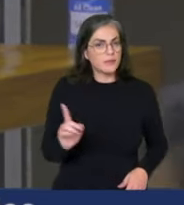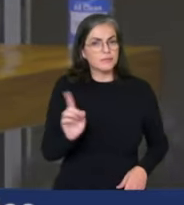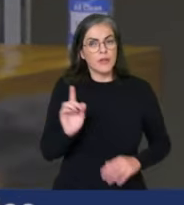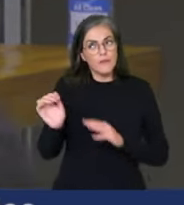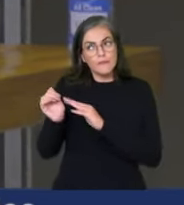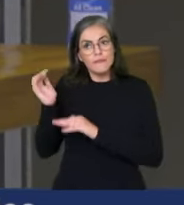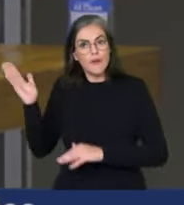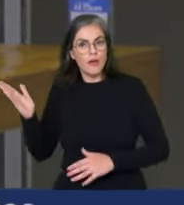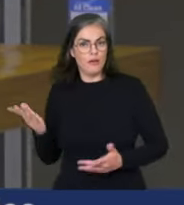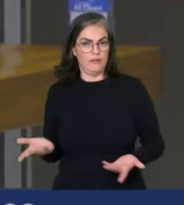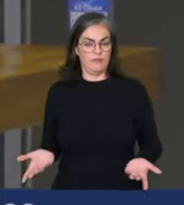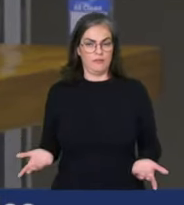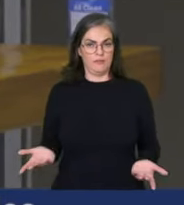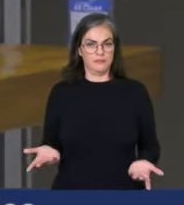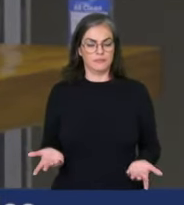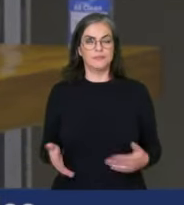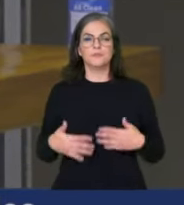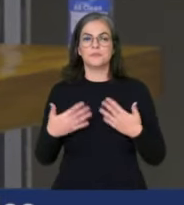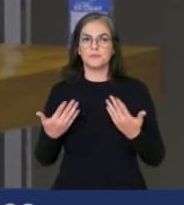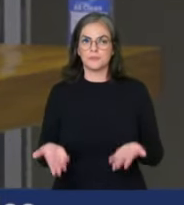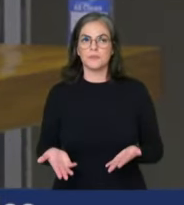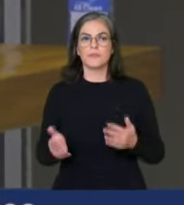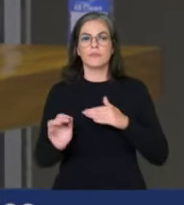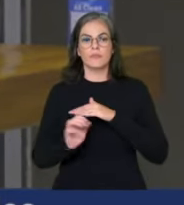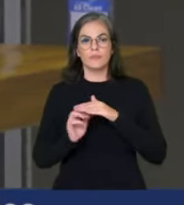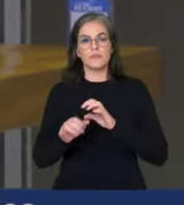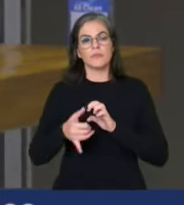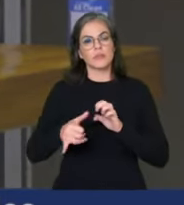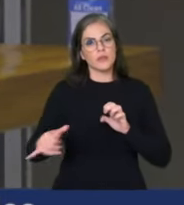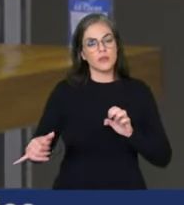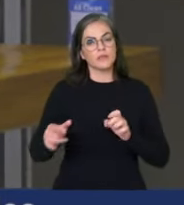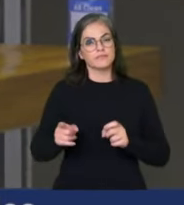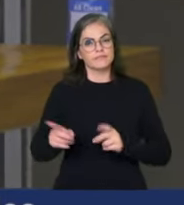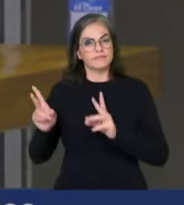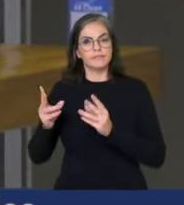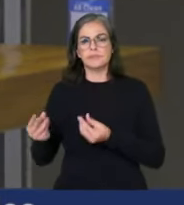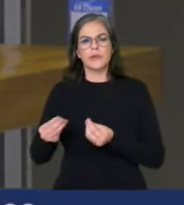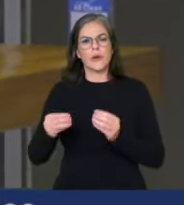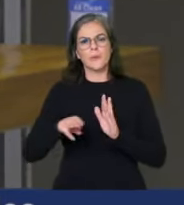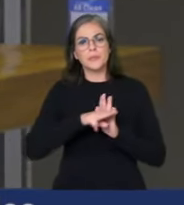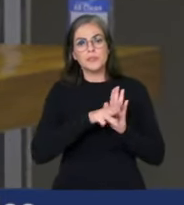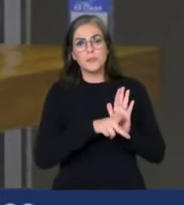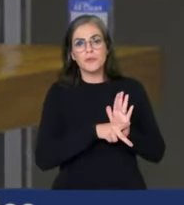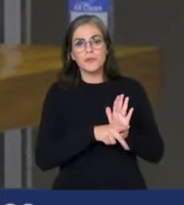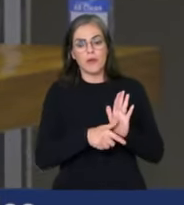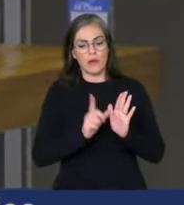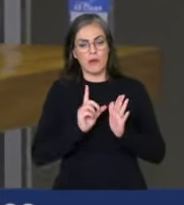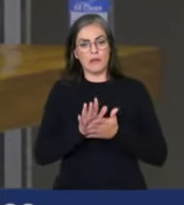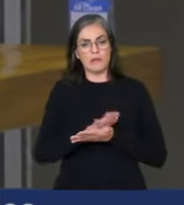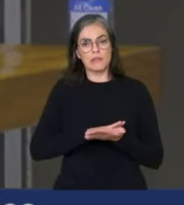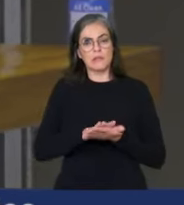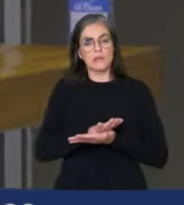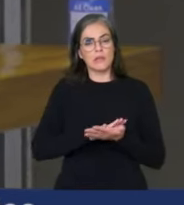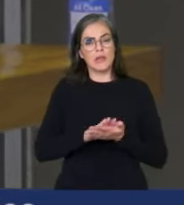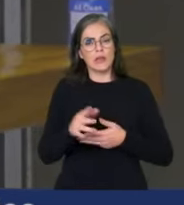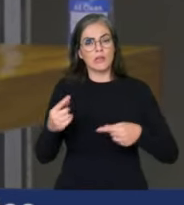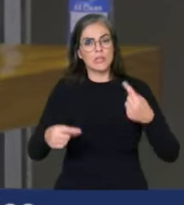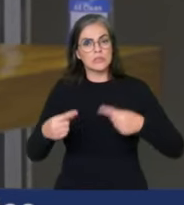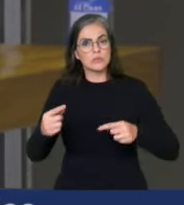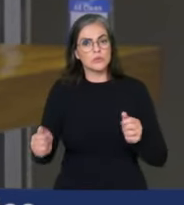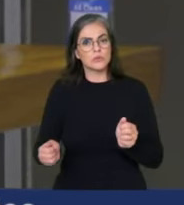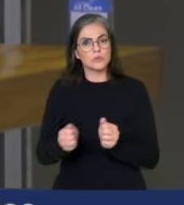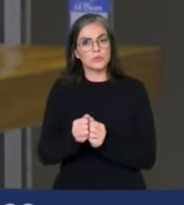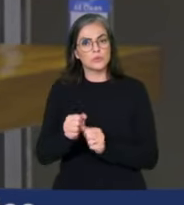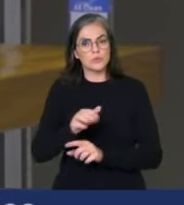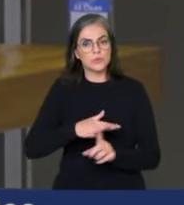Eletrobras foi colocada por meio de medida provisória, sem discussão com a sociedade. Não discutiram porque sabiam